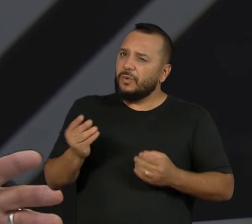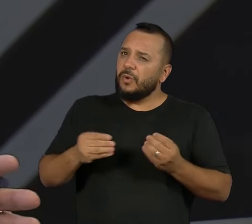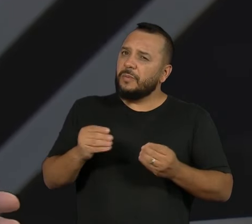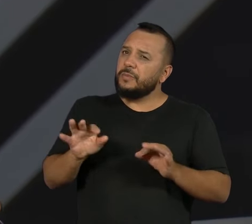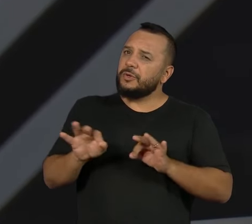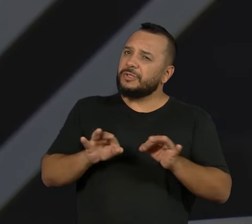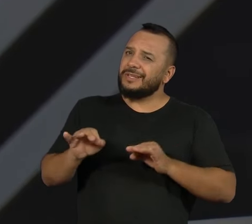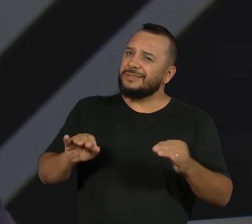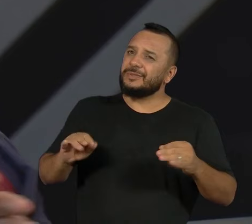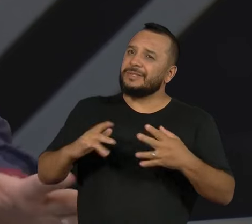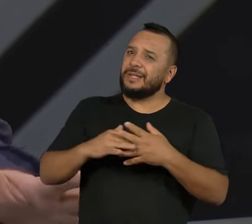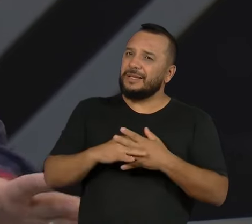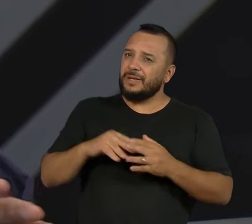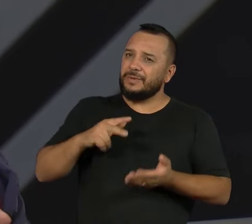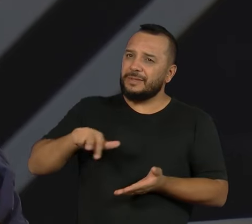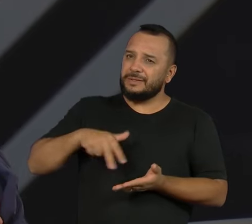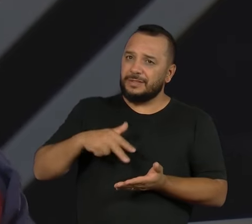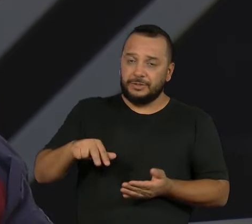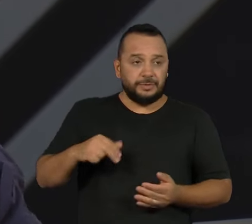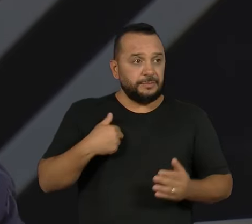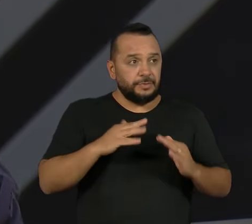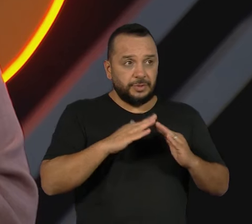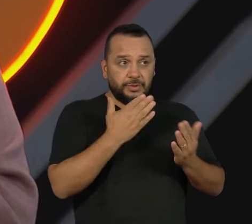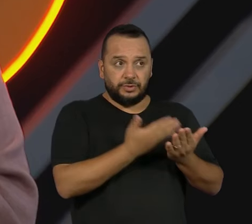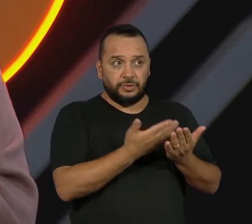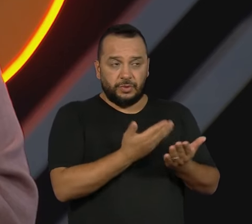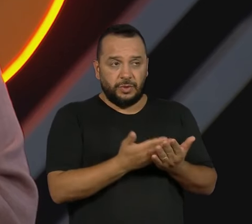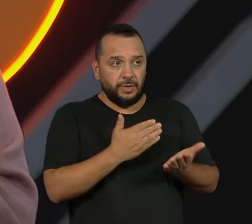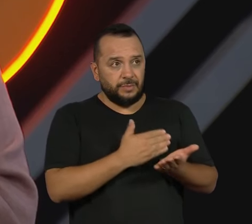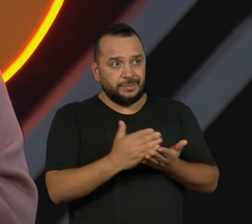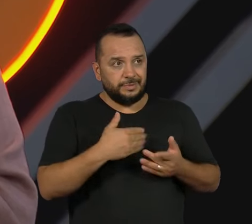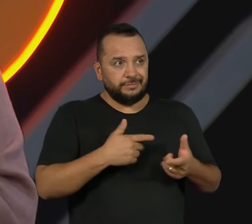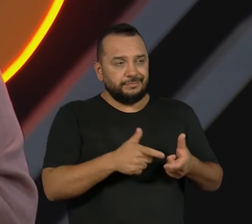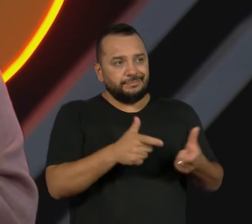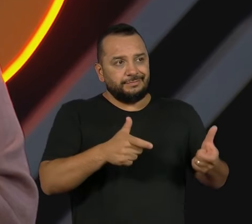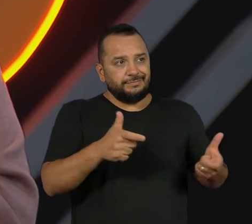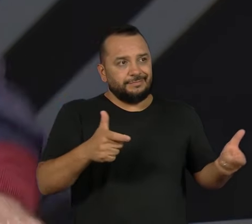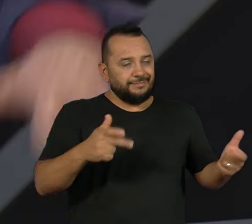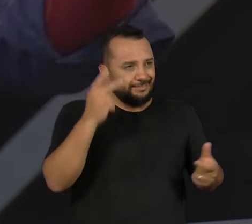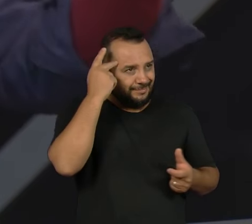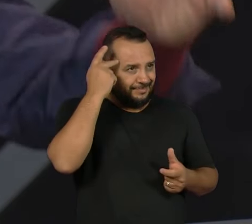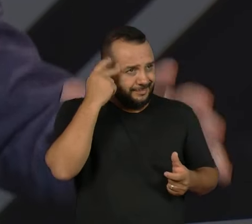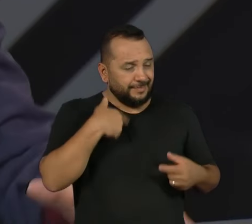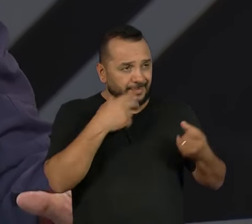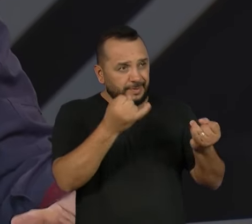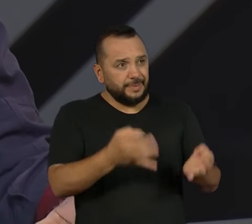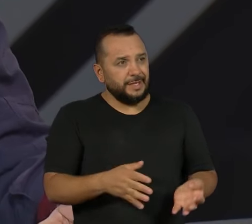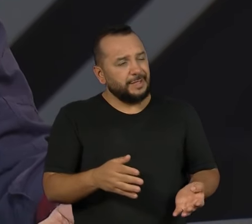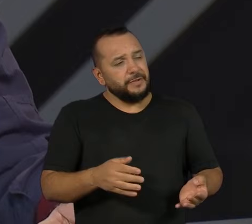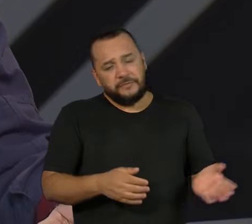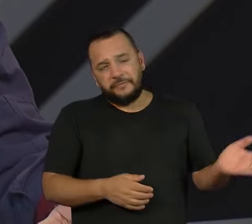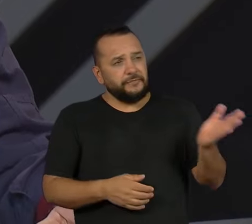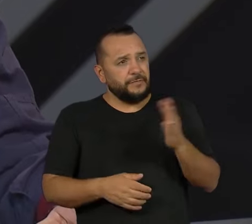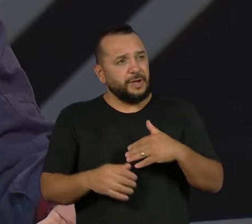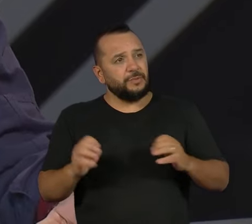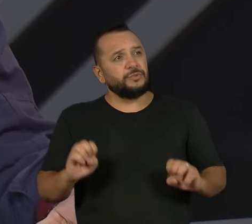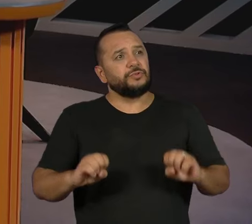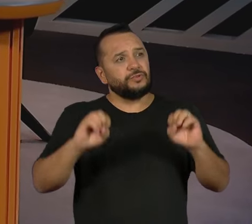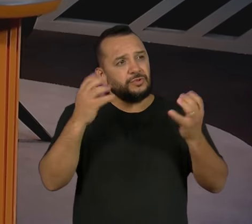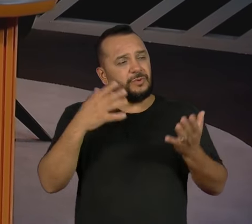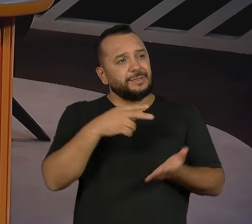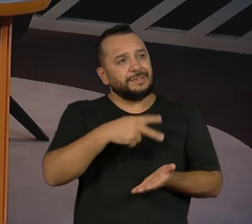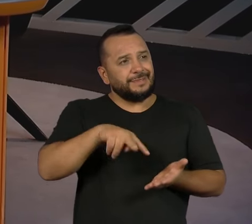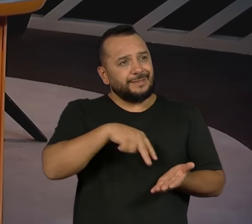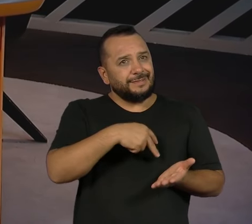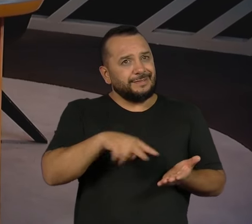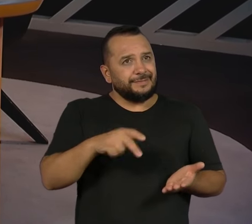escola começou a criar um volume em São Paulo, um dia eu cheguei para os alunos e falei: vamos fazer um espetáculo de dança?